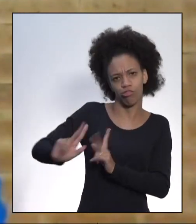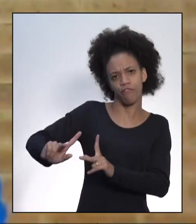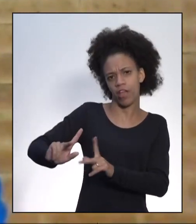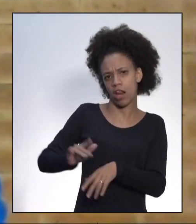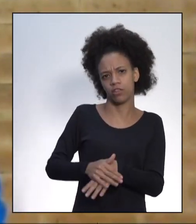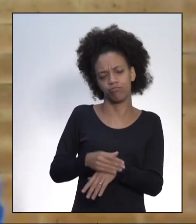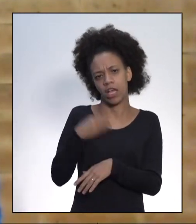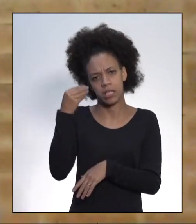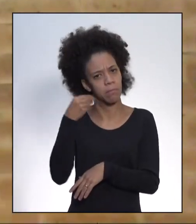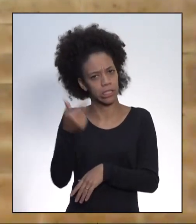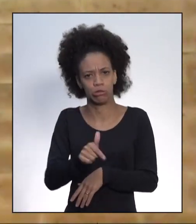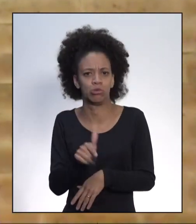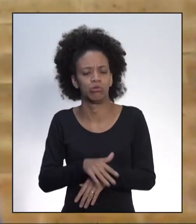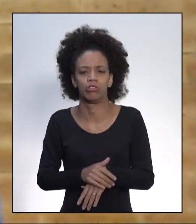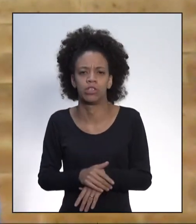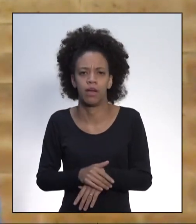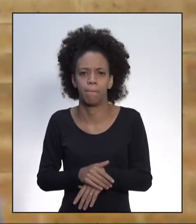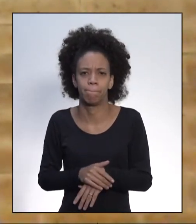uma experiência naquilo.